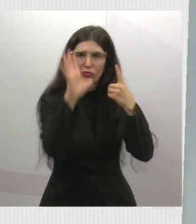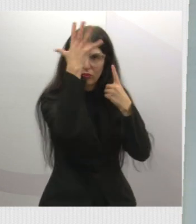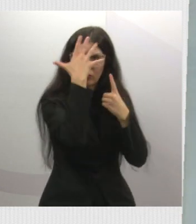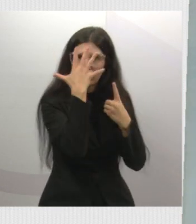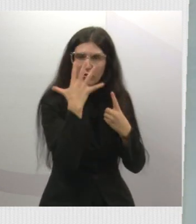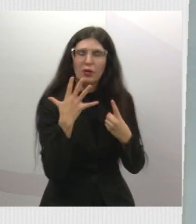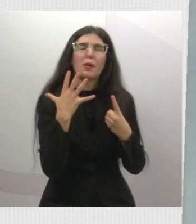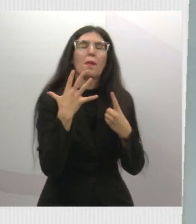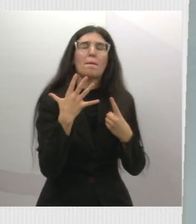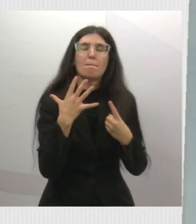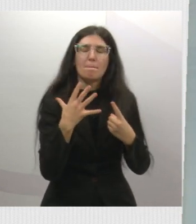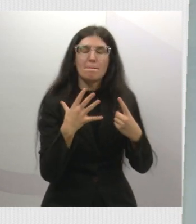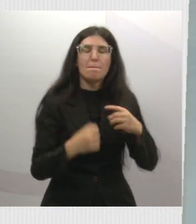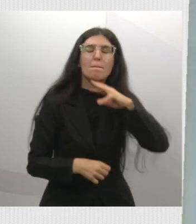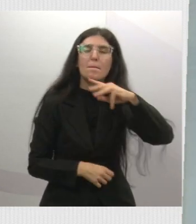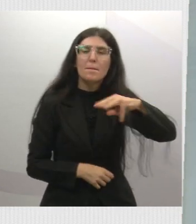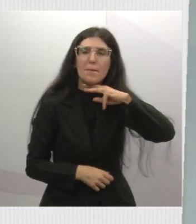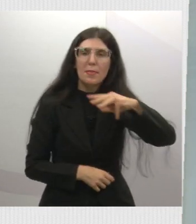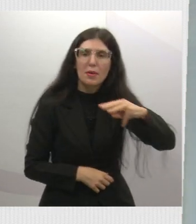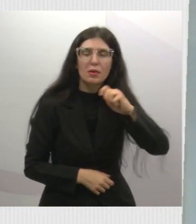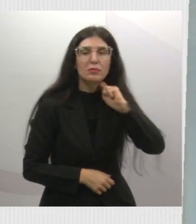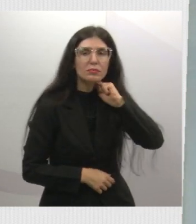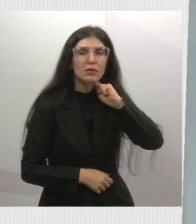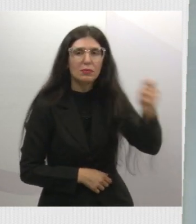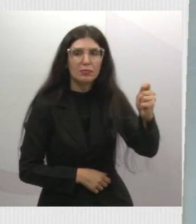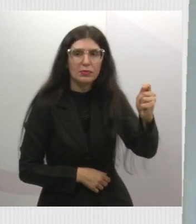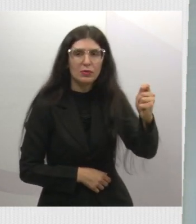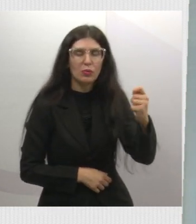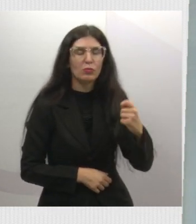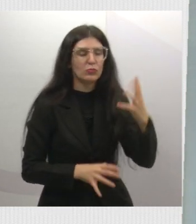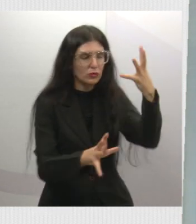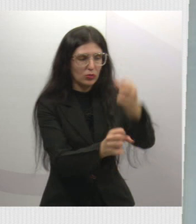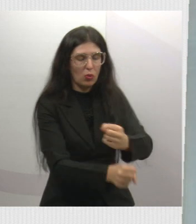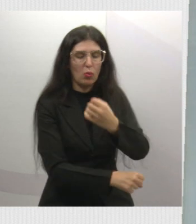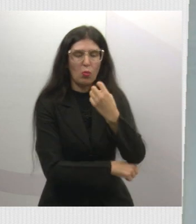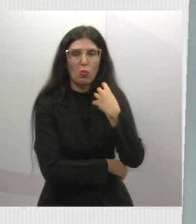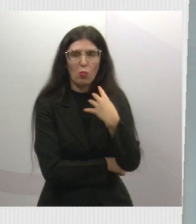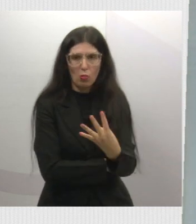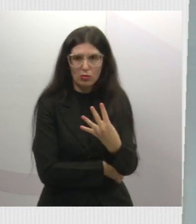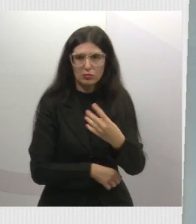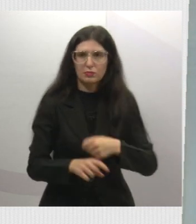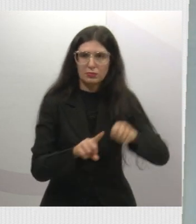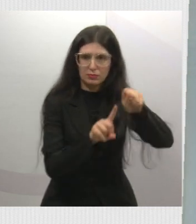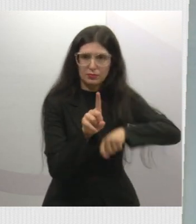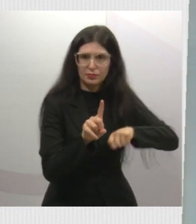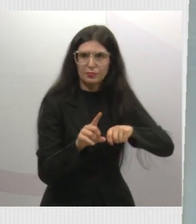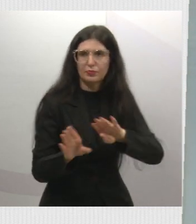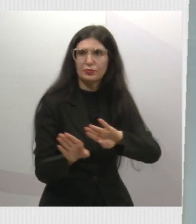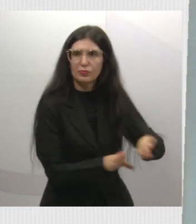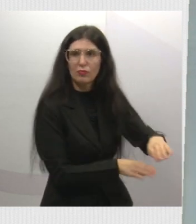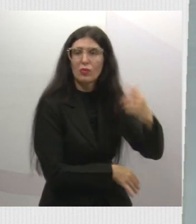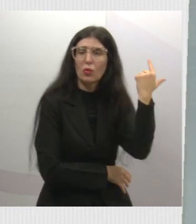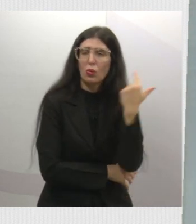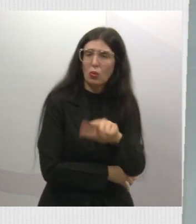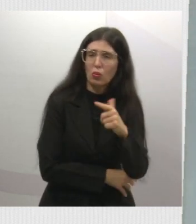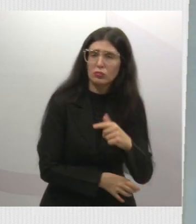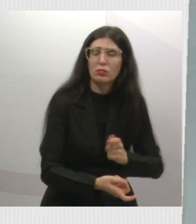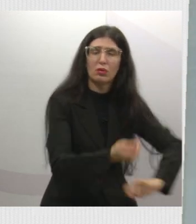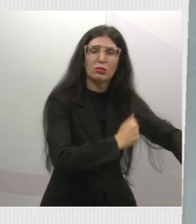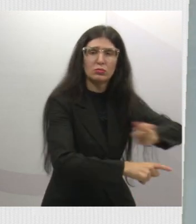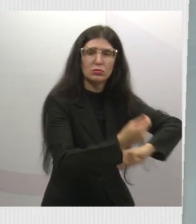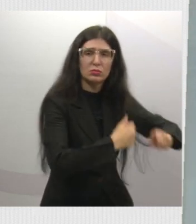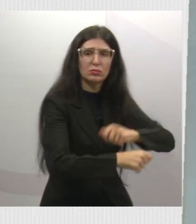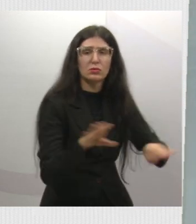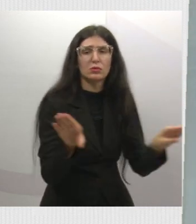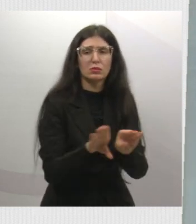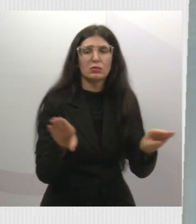orçada. Outras receitas correntes. Aqui nós temos como exemplo multas administrativas e judiciais,